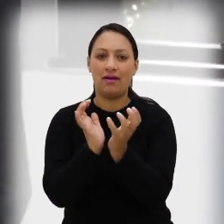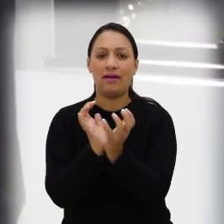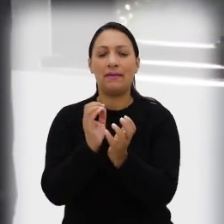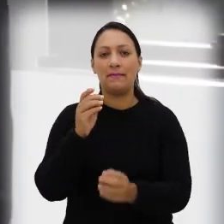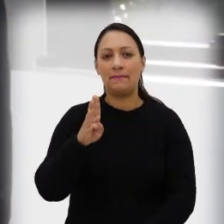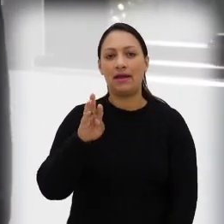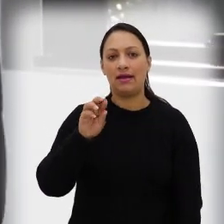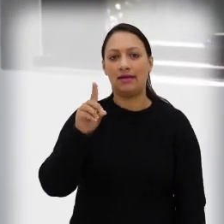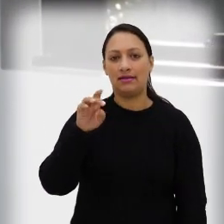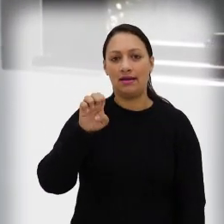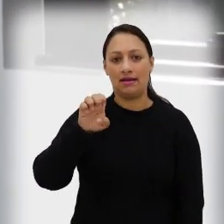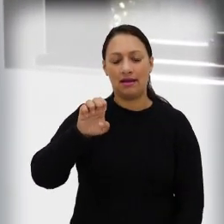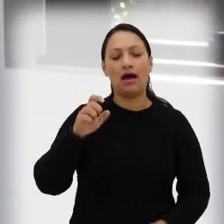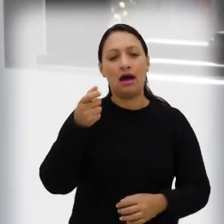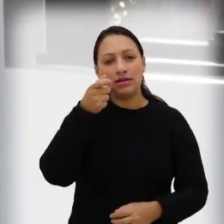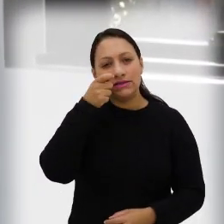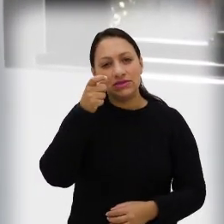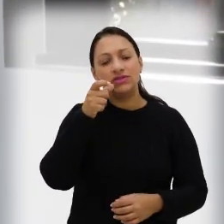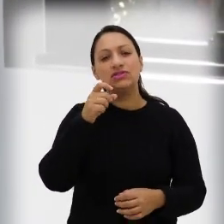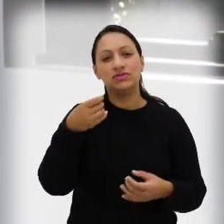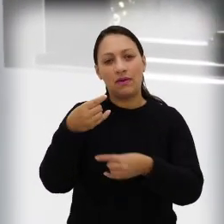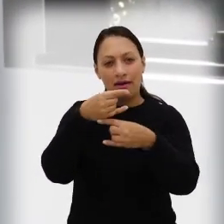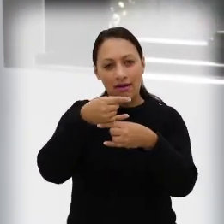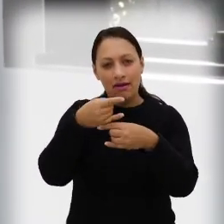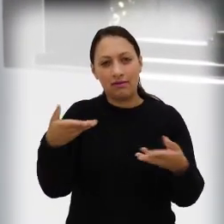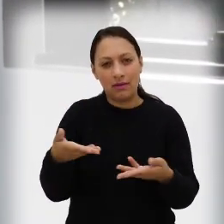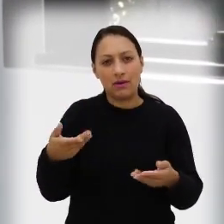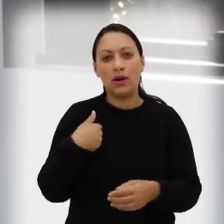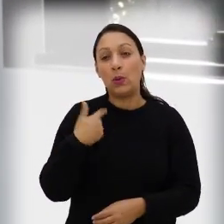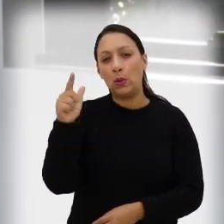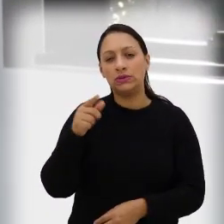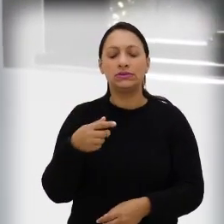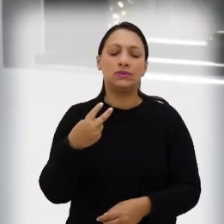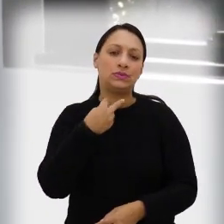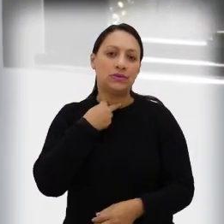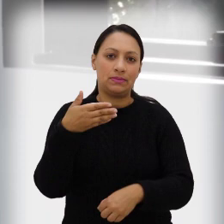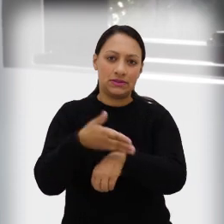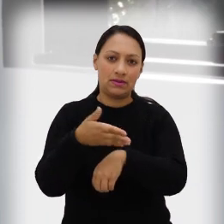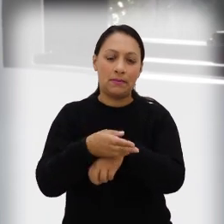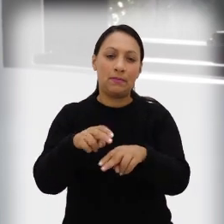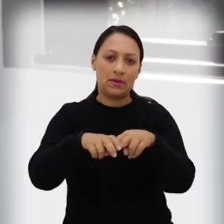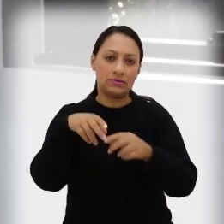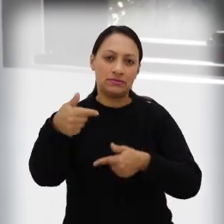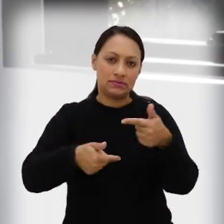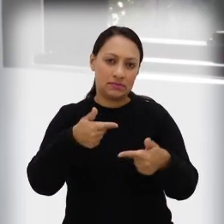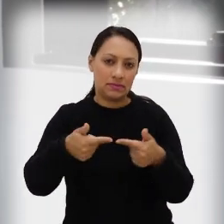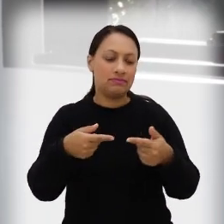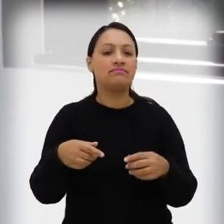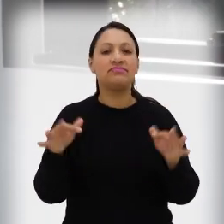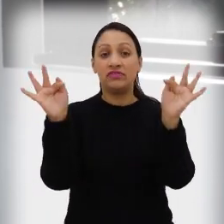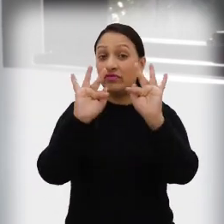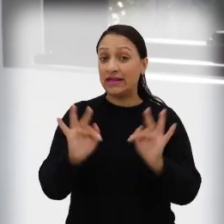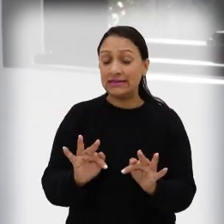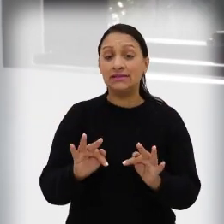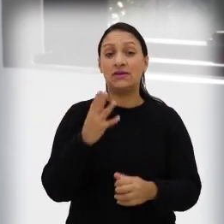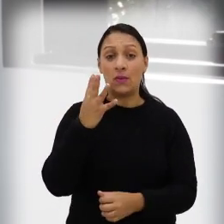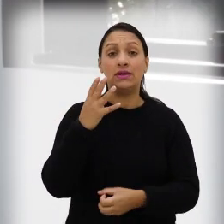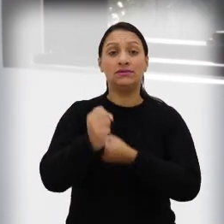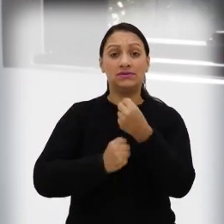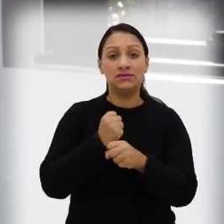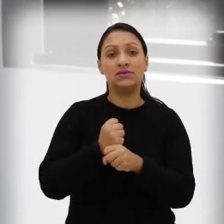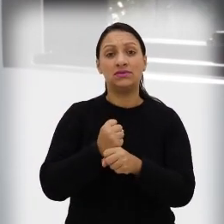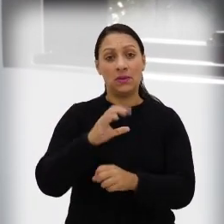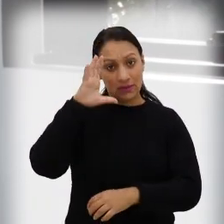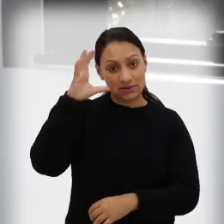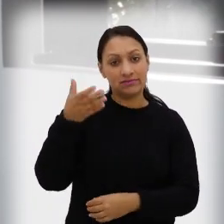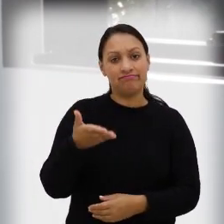aí na live, e outros que não puderam participar por várias demandas. Mas a gente está muito feliz nessa 4ª edição, a gente está começando essa 4ª edição,